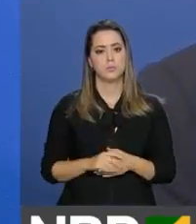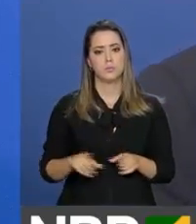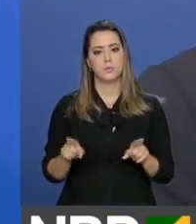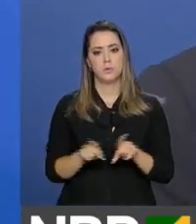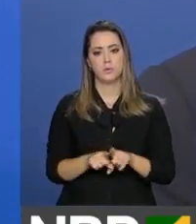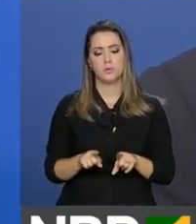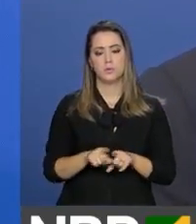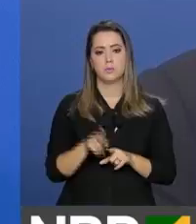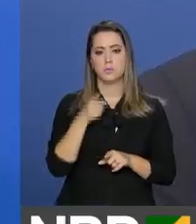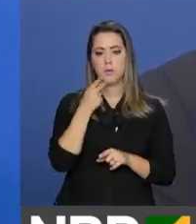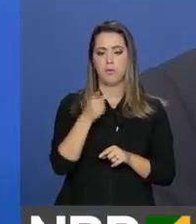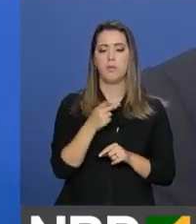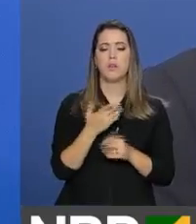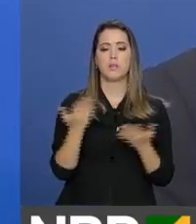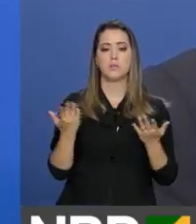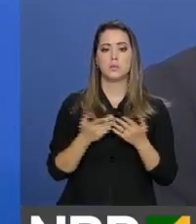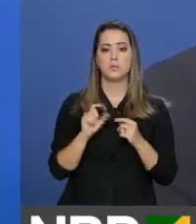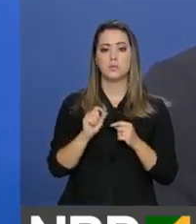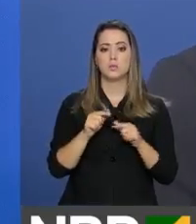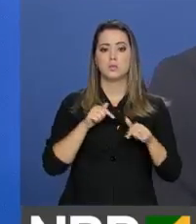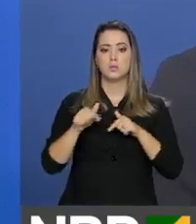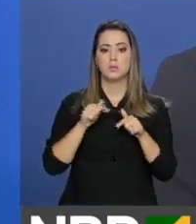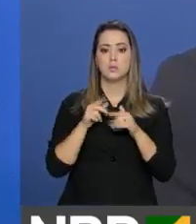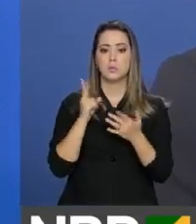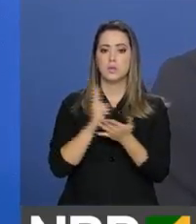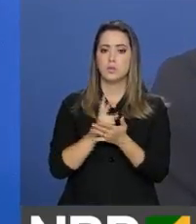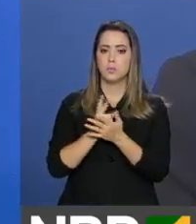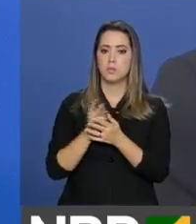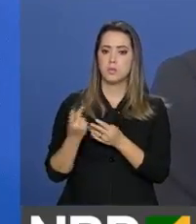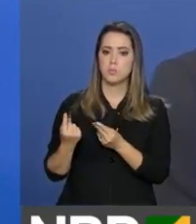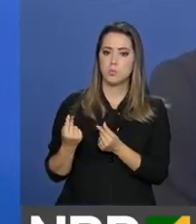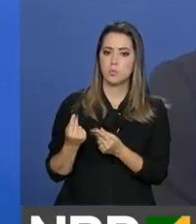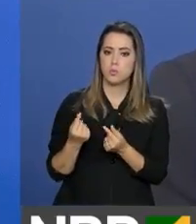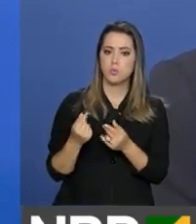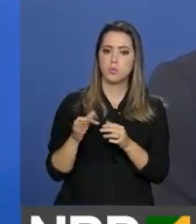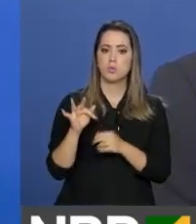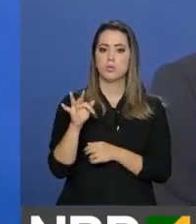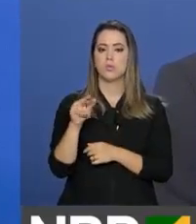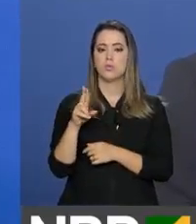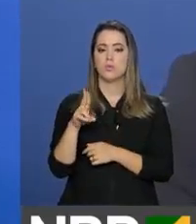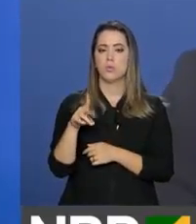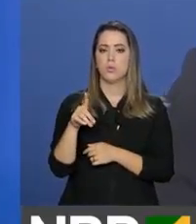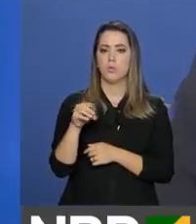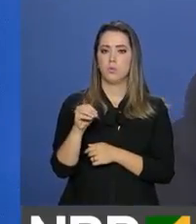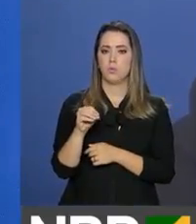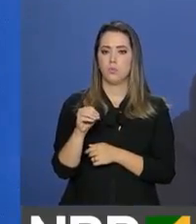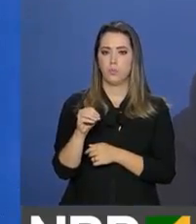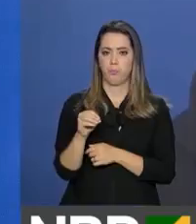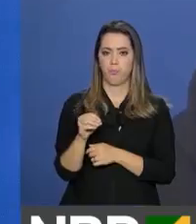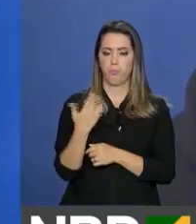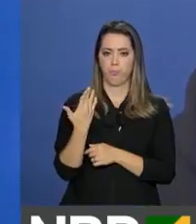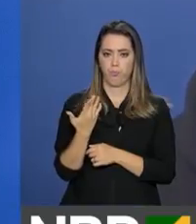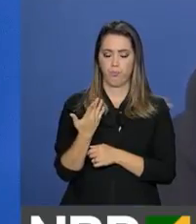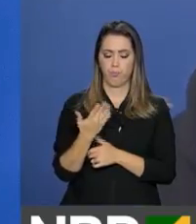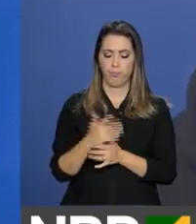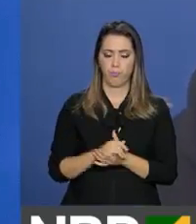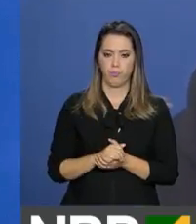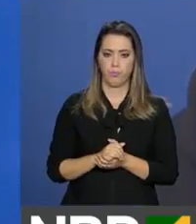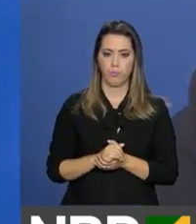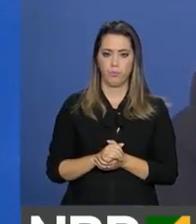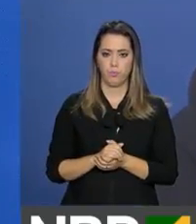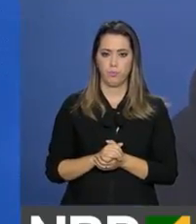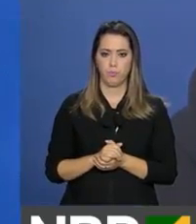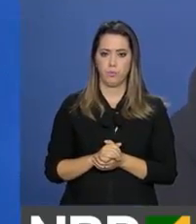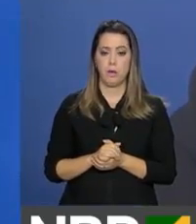também menciono, se me permitem, o papel dos mesmos fundos regionais, senhor presidente do Banco do Nordeste, para